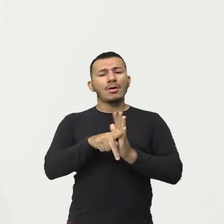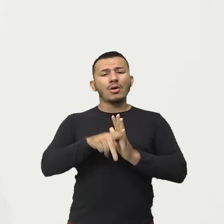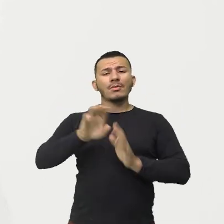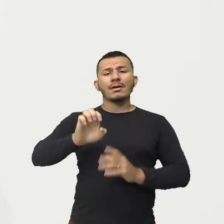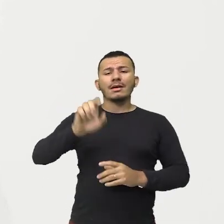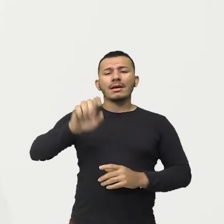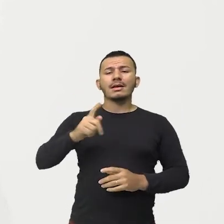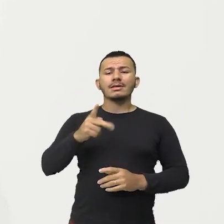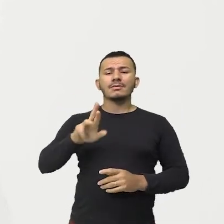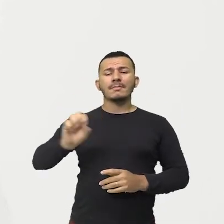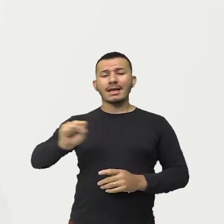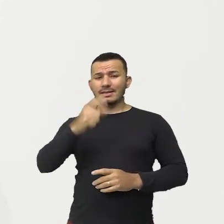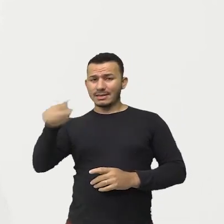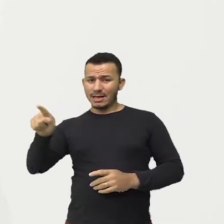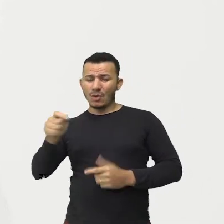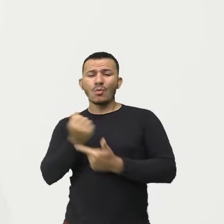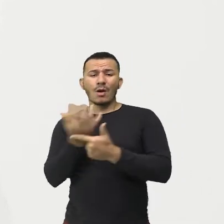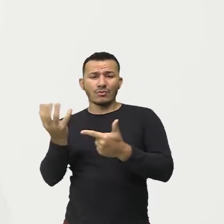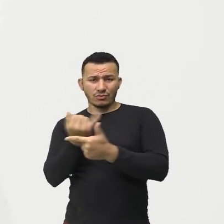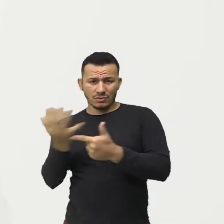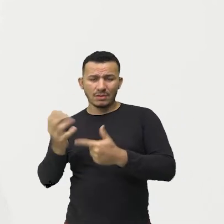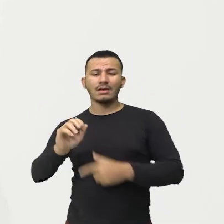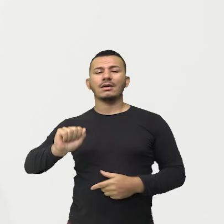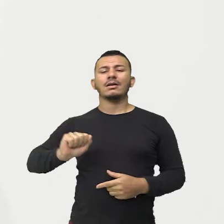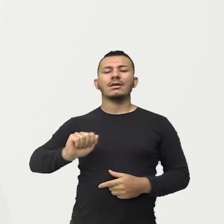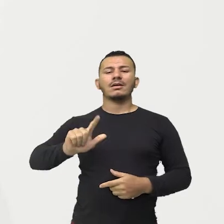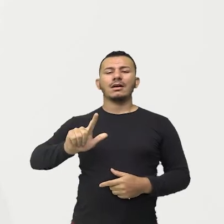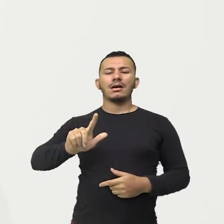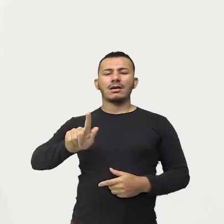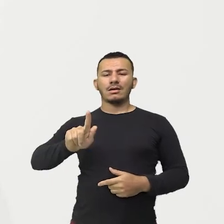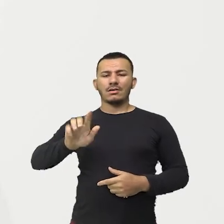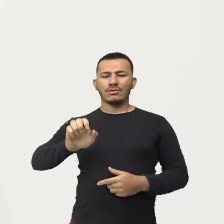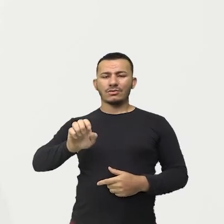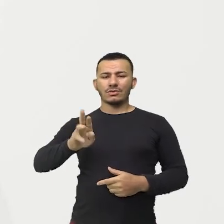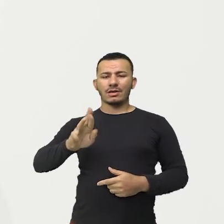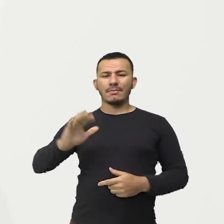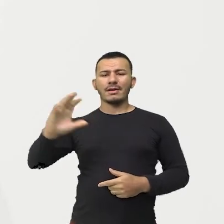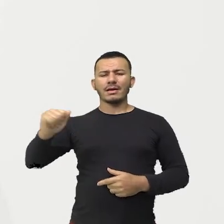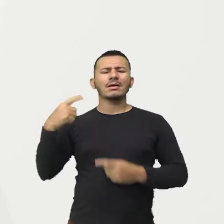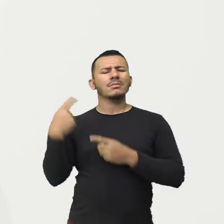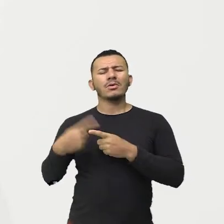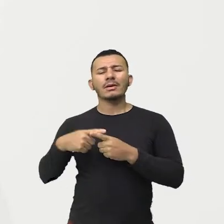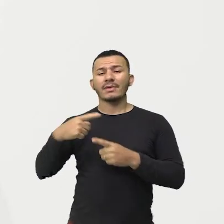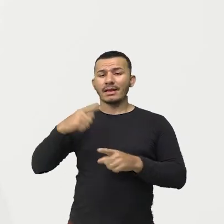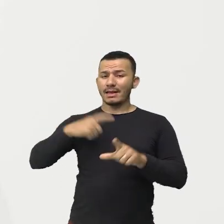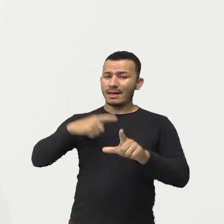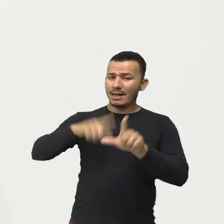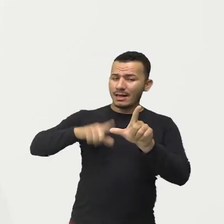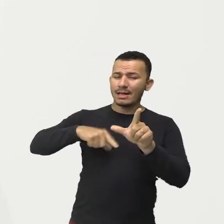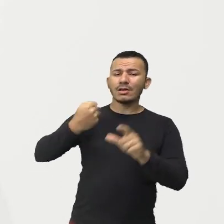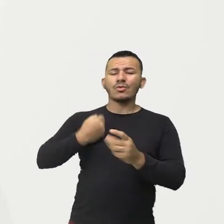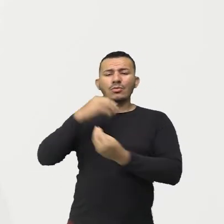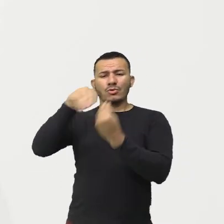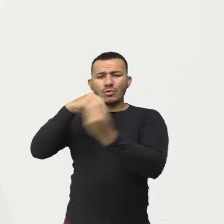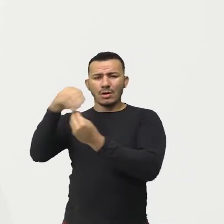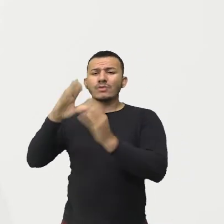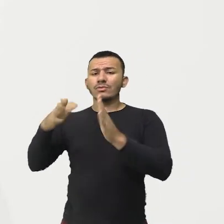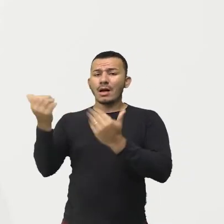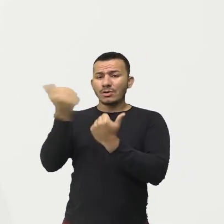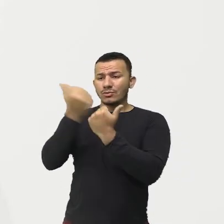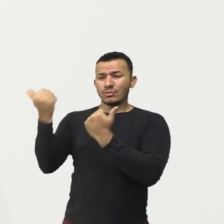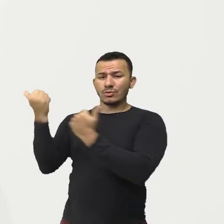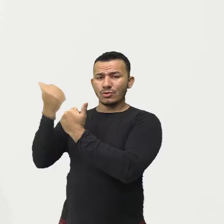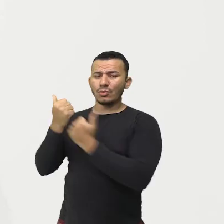ó, a expressão algébrica. Por que algébrica? Porque ela tem letras e números. Após a substituição, ela se transformou